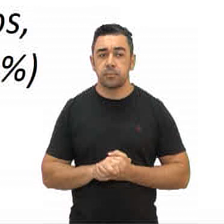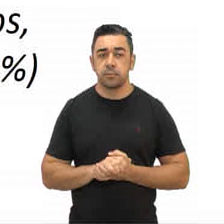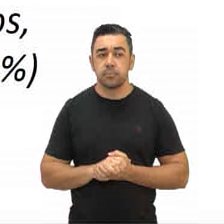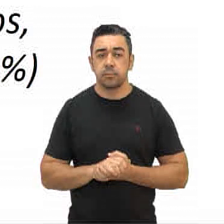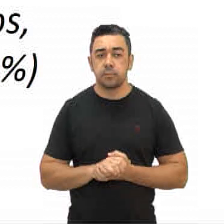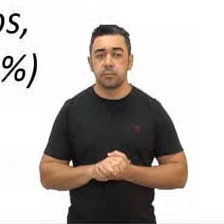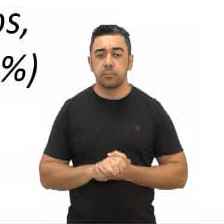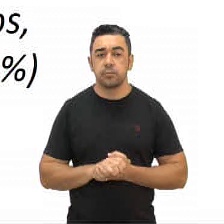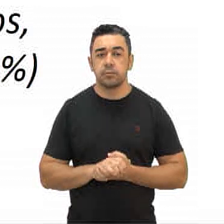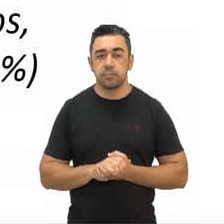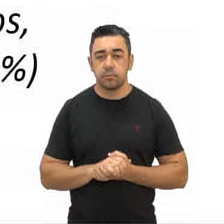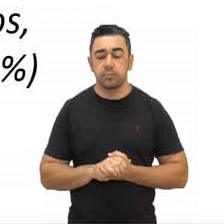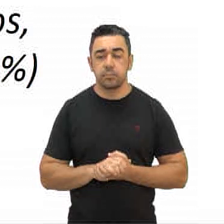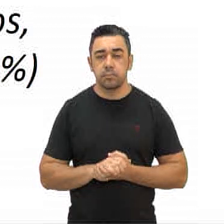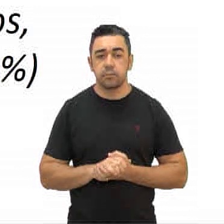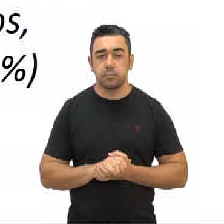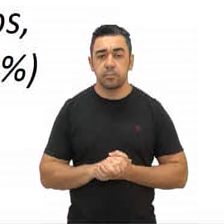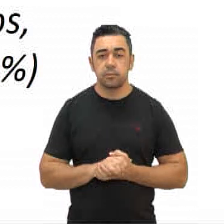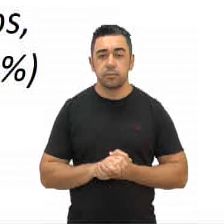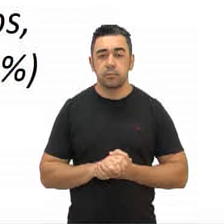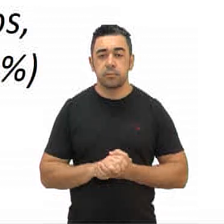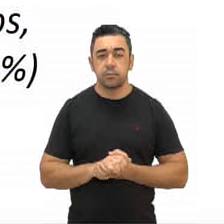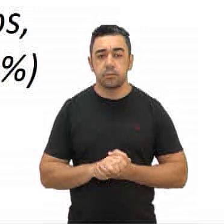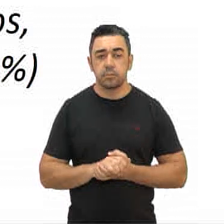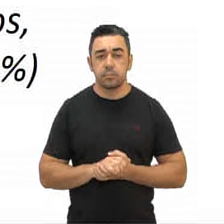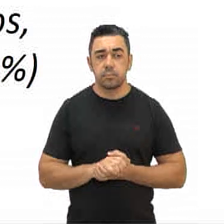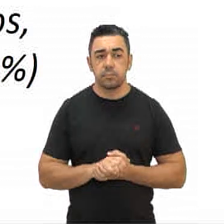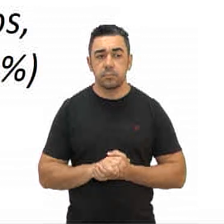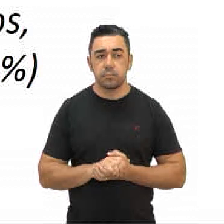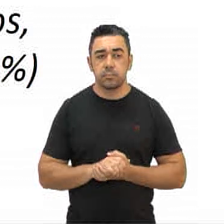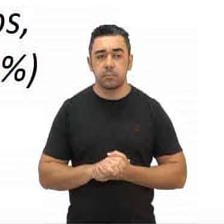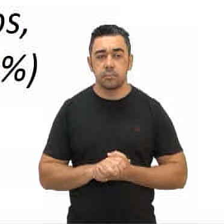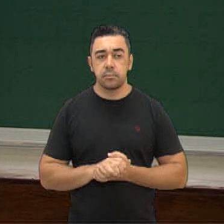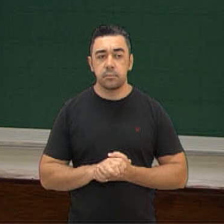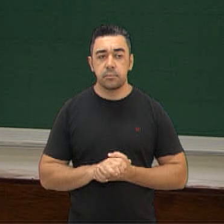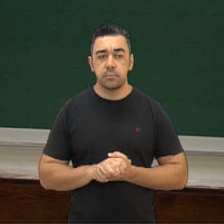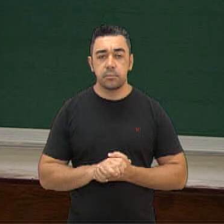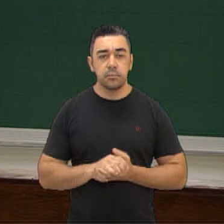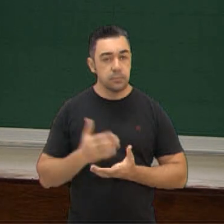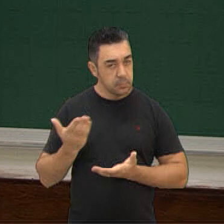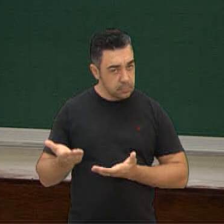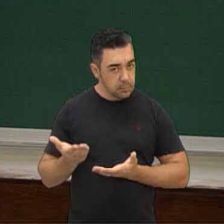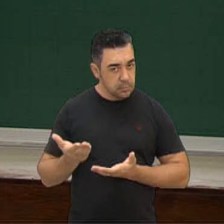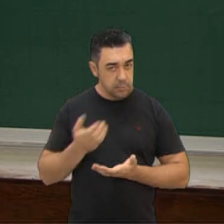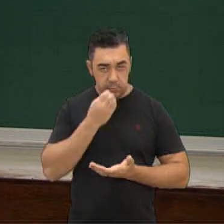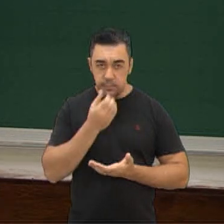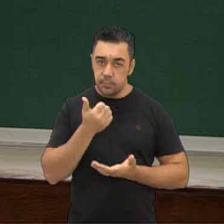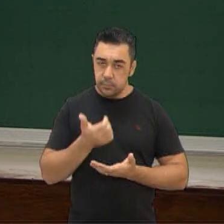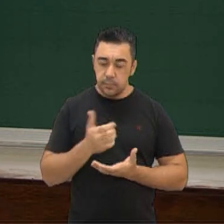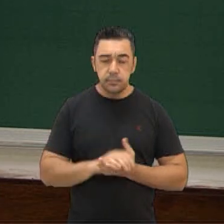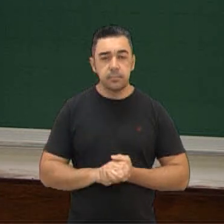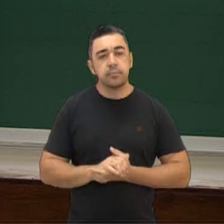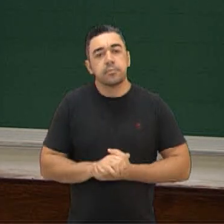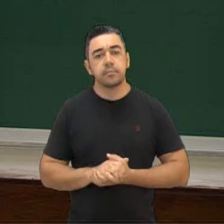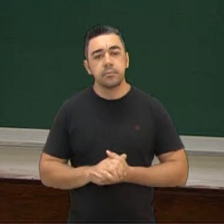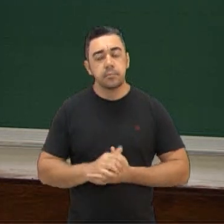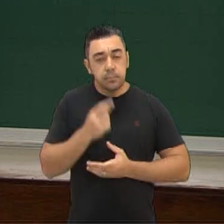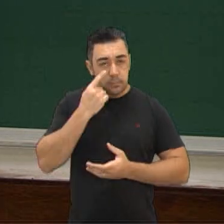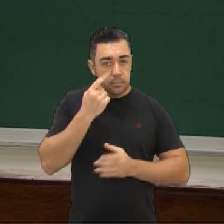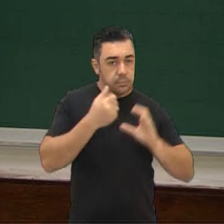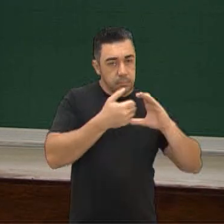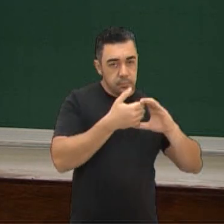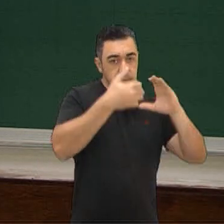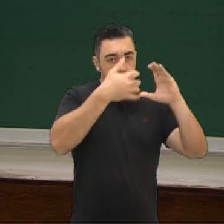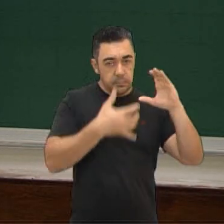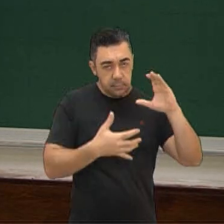los espanhóis valoram mais su hogar tras el confinamiento. Bien? Vamos ver algumas características